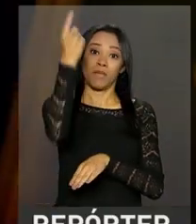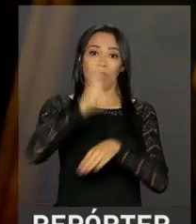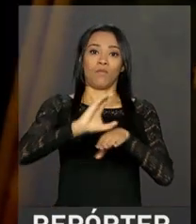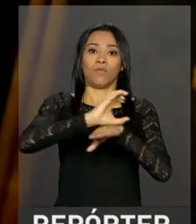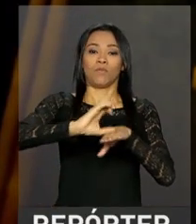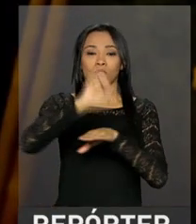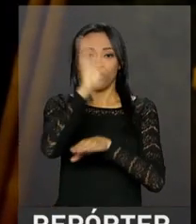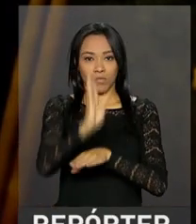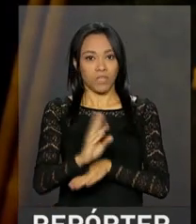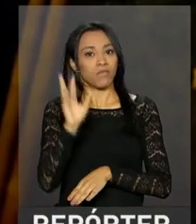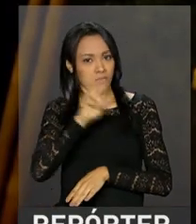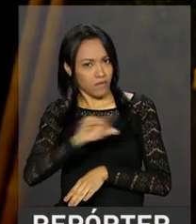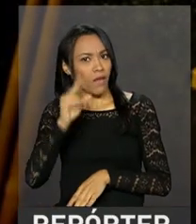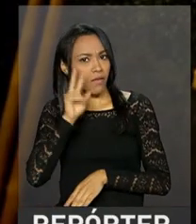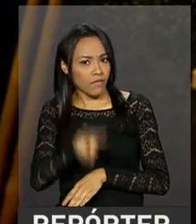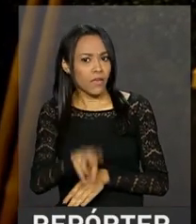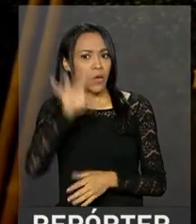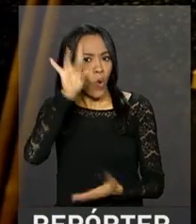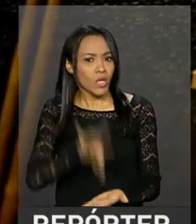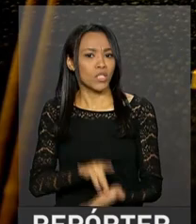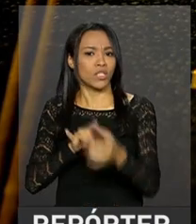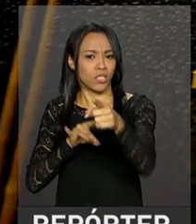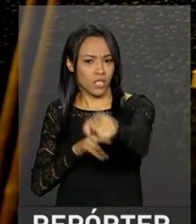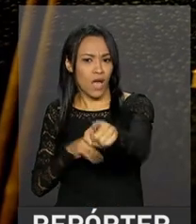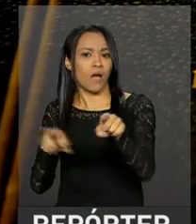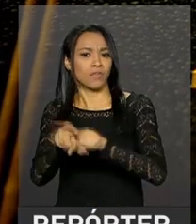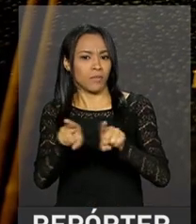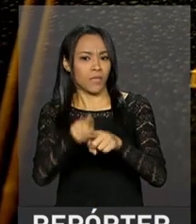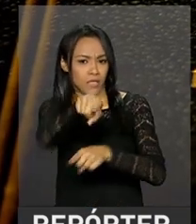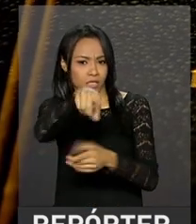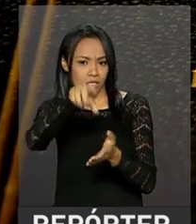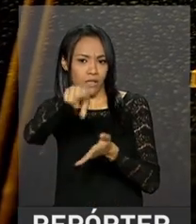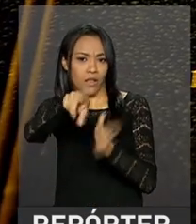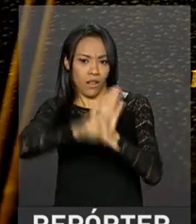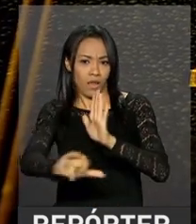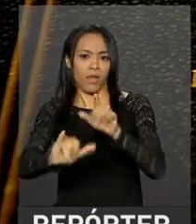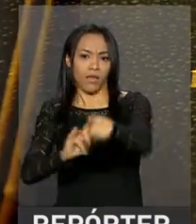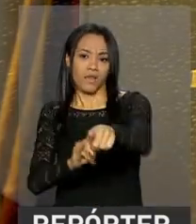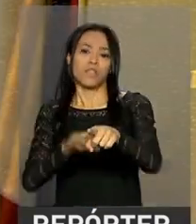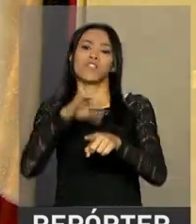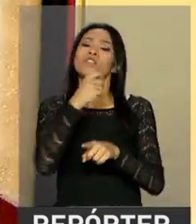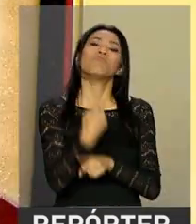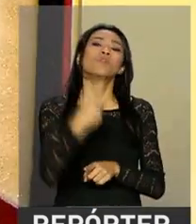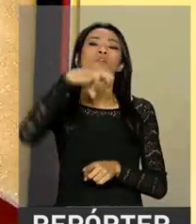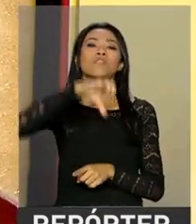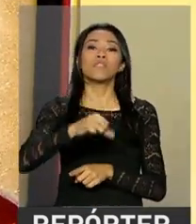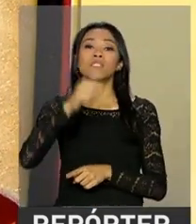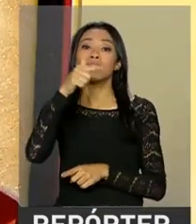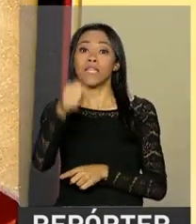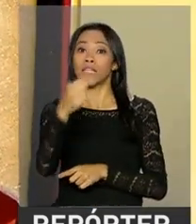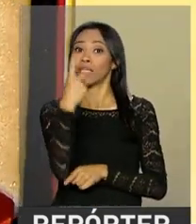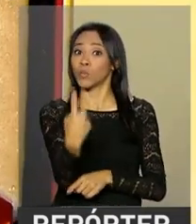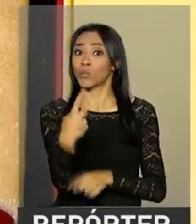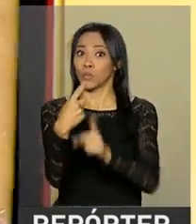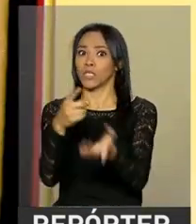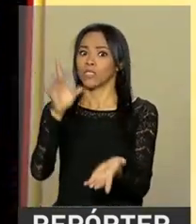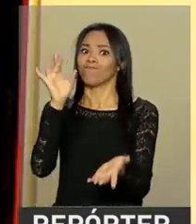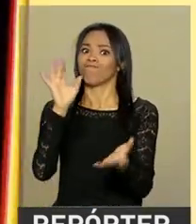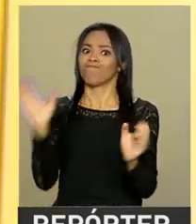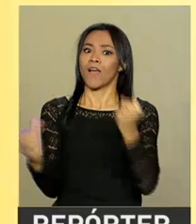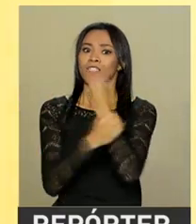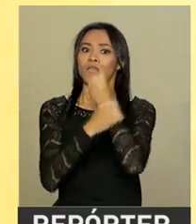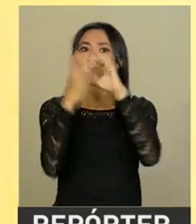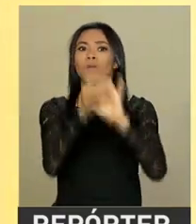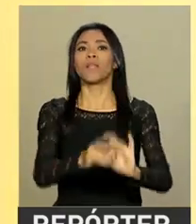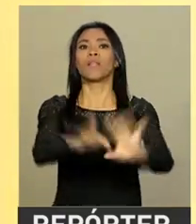também poderá ser visto o original da Lei do Ventre Livre de 1871 que garantiu a liberdade aos